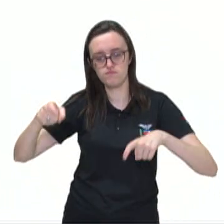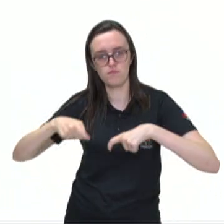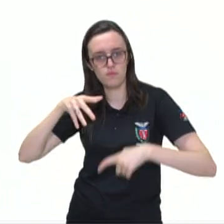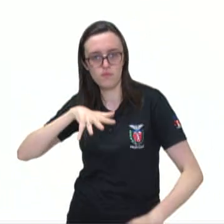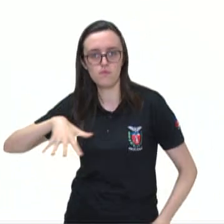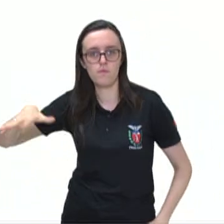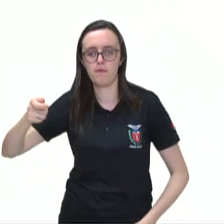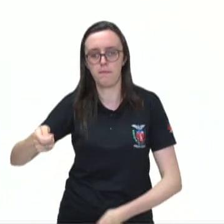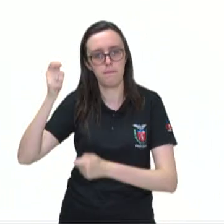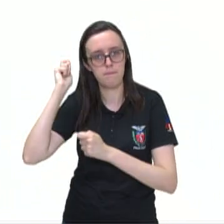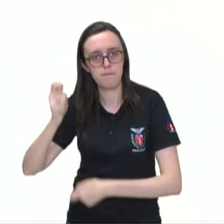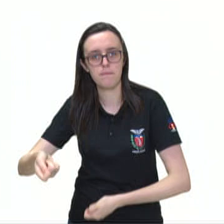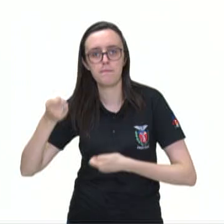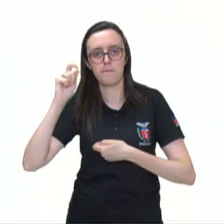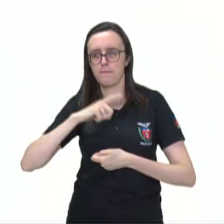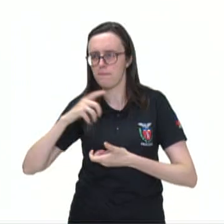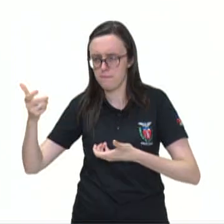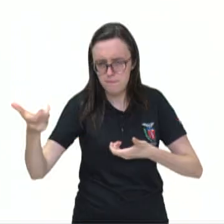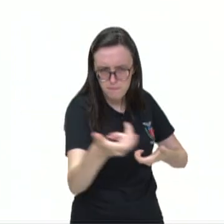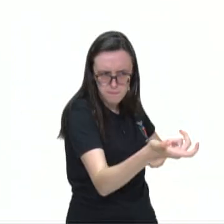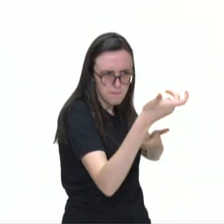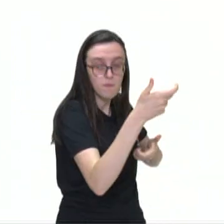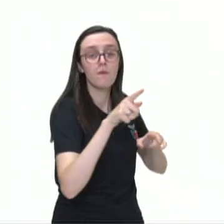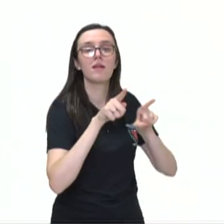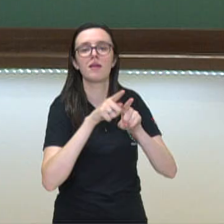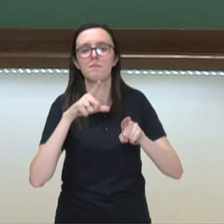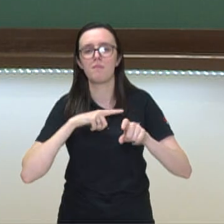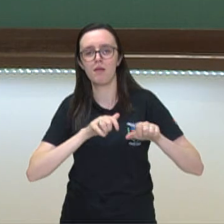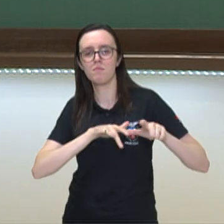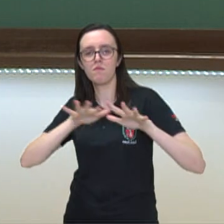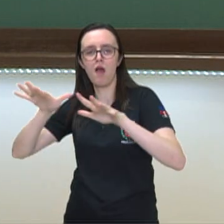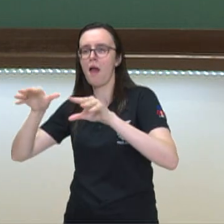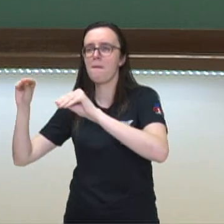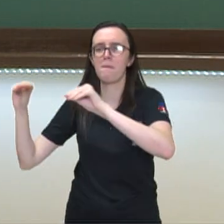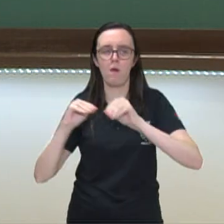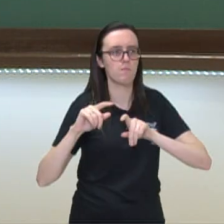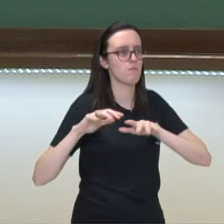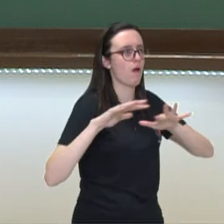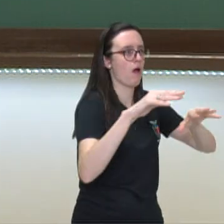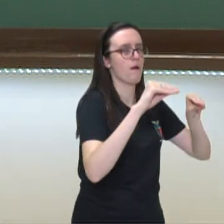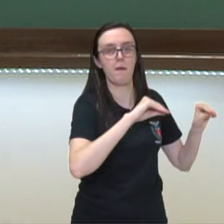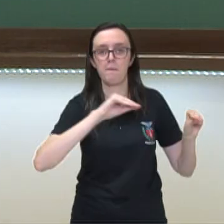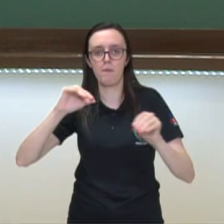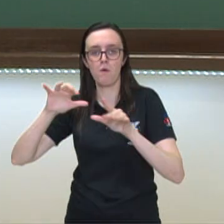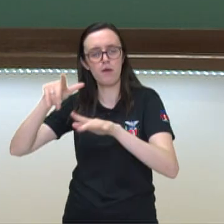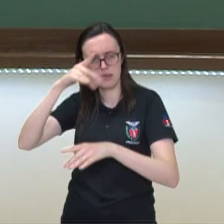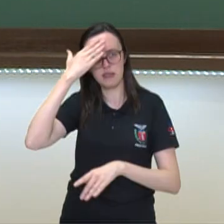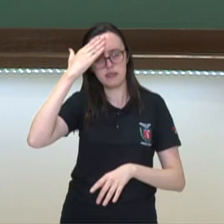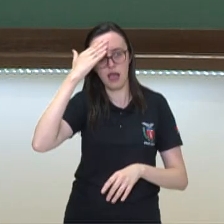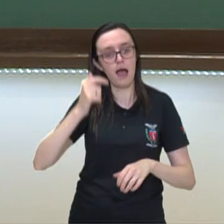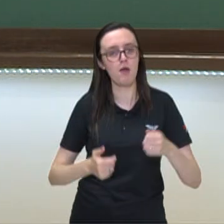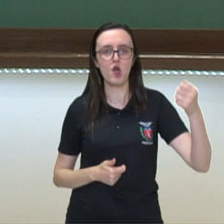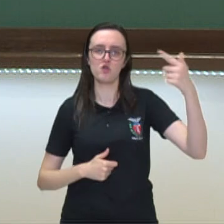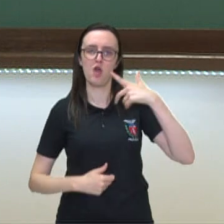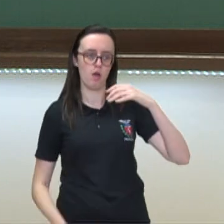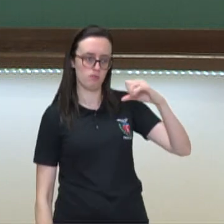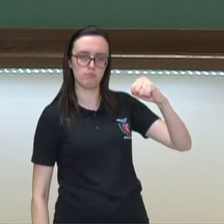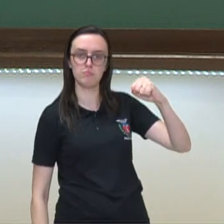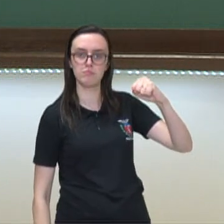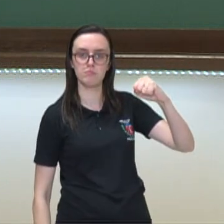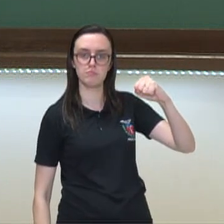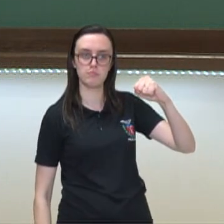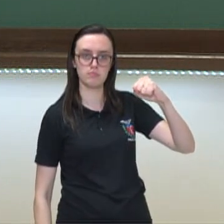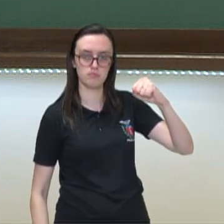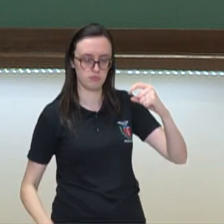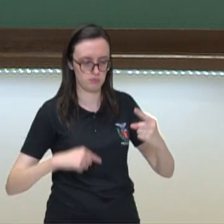na pesca, na caça e nos movimentos migratórios. Afinal de contas, esse giro da Terra em torno do Sol, o